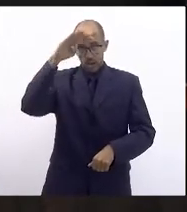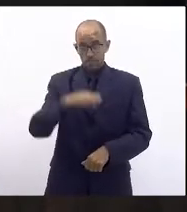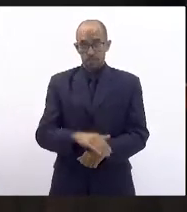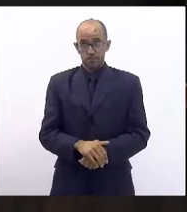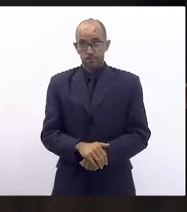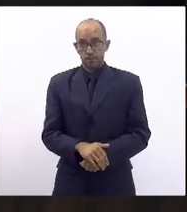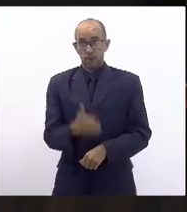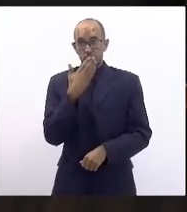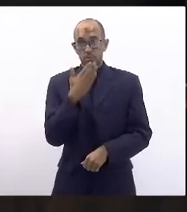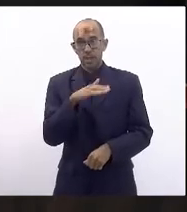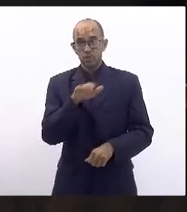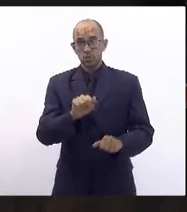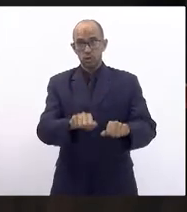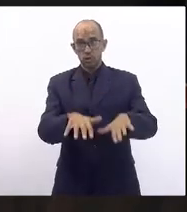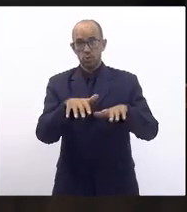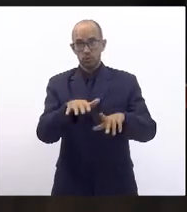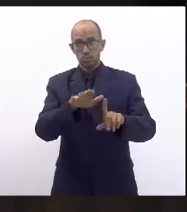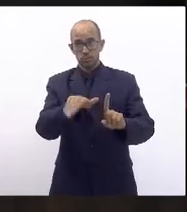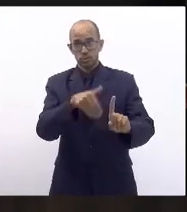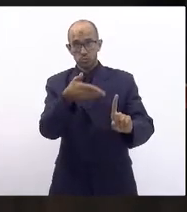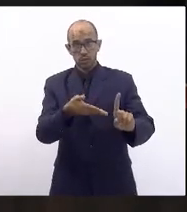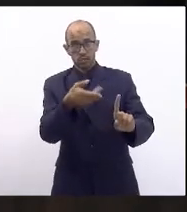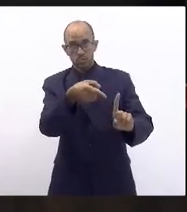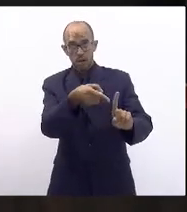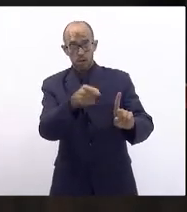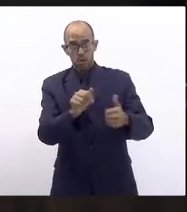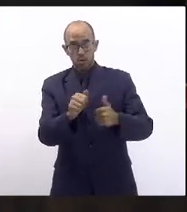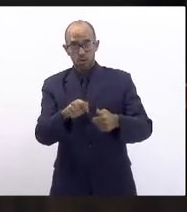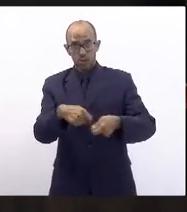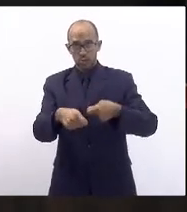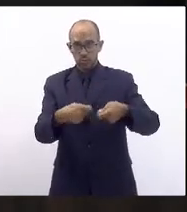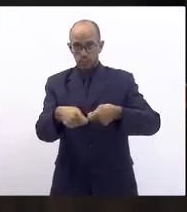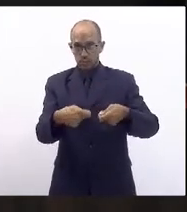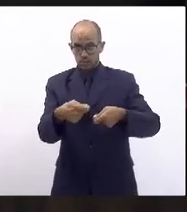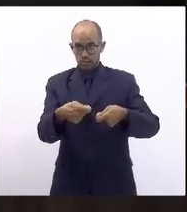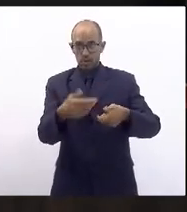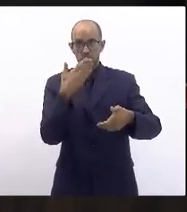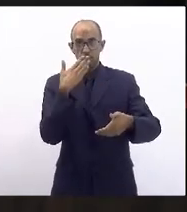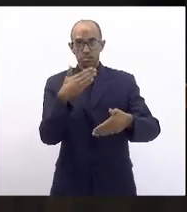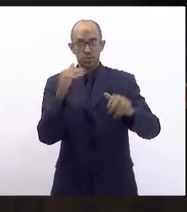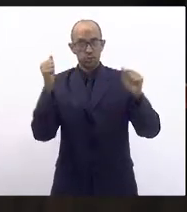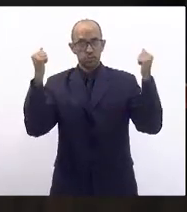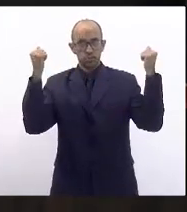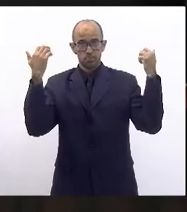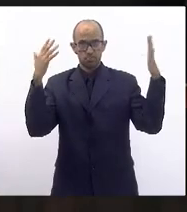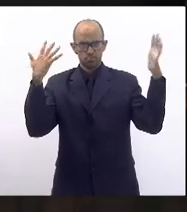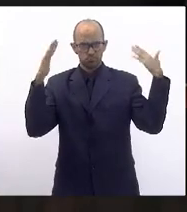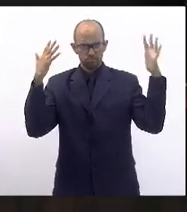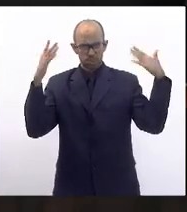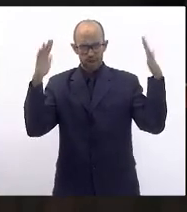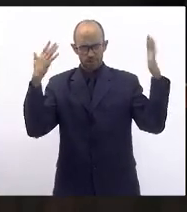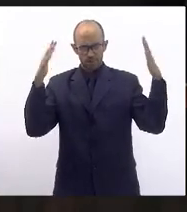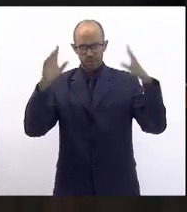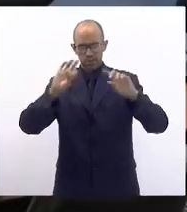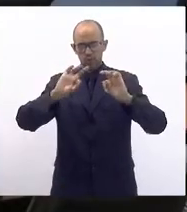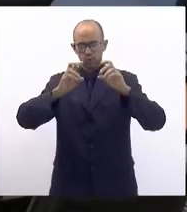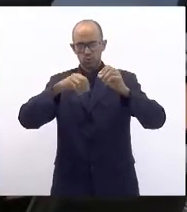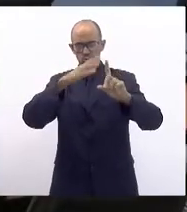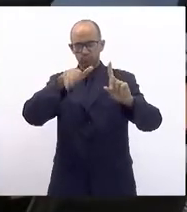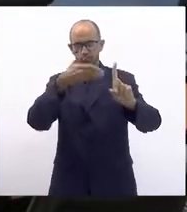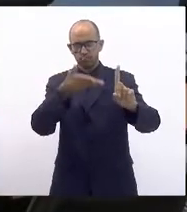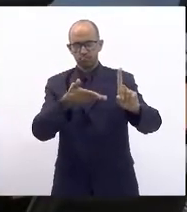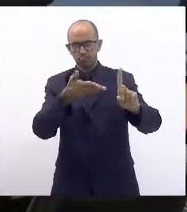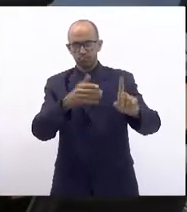ao cerimonial que conduza na verdade já estamos aqui pedir por favor aqui Uma salva de palmas para os nossos homenageados